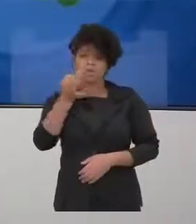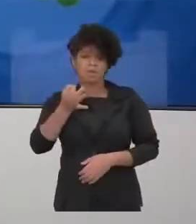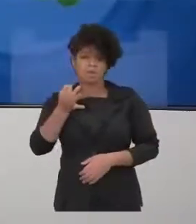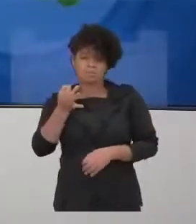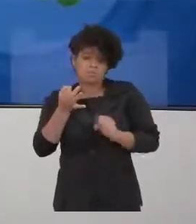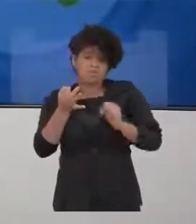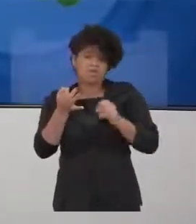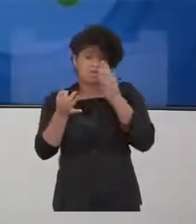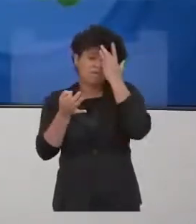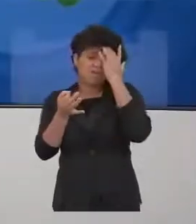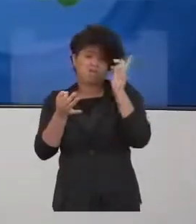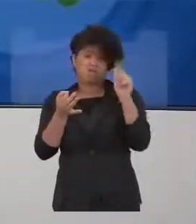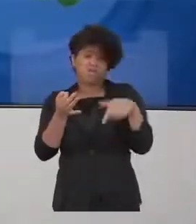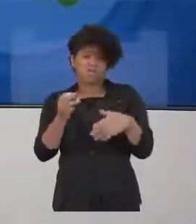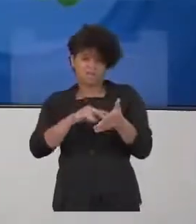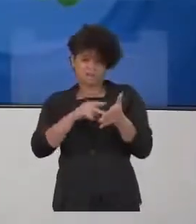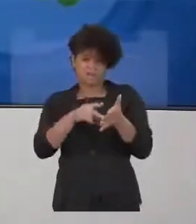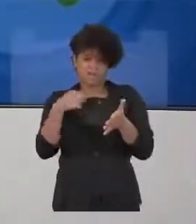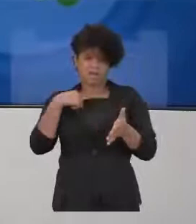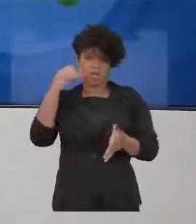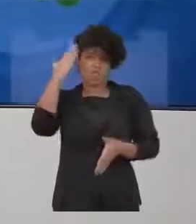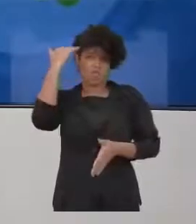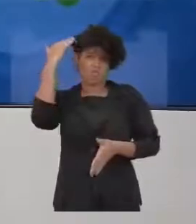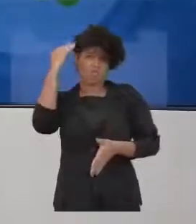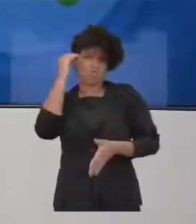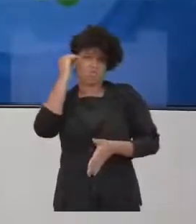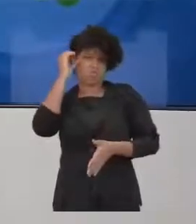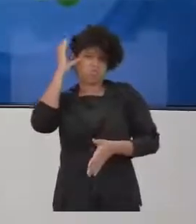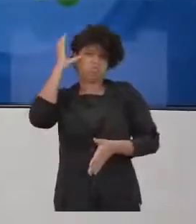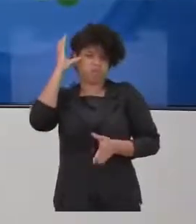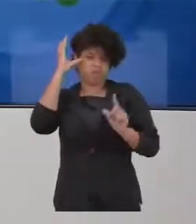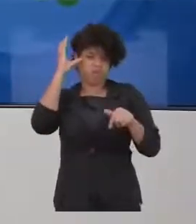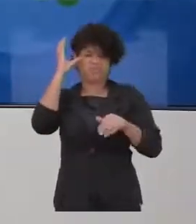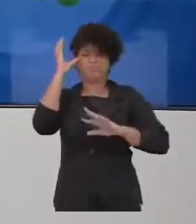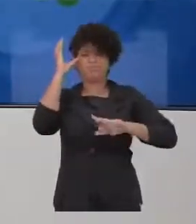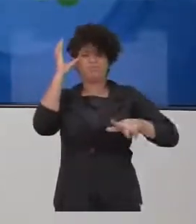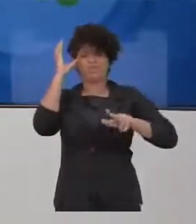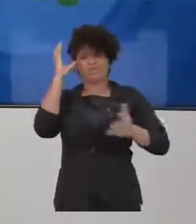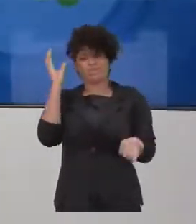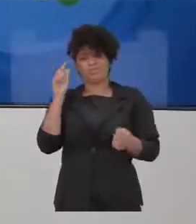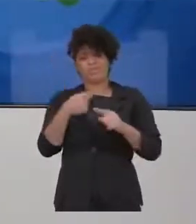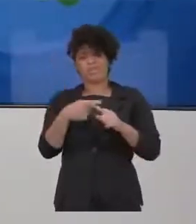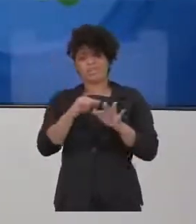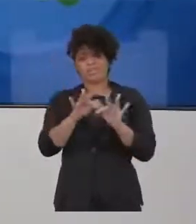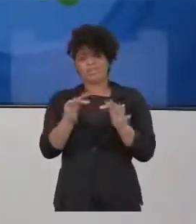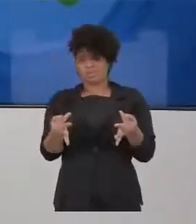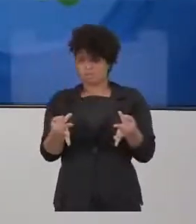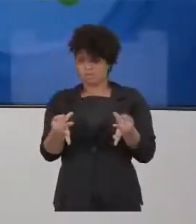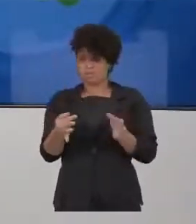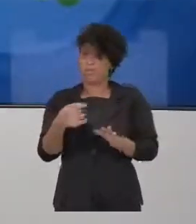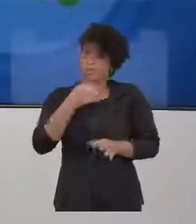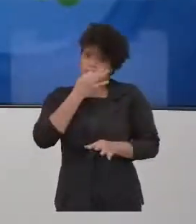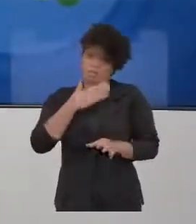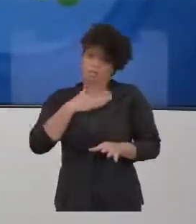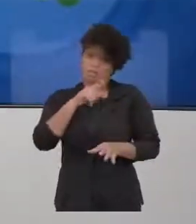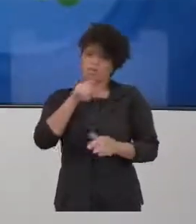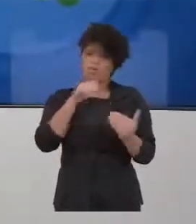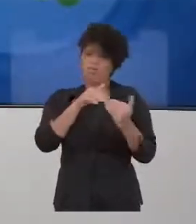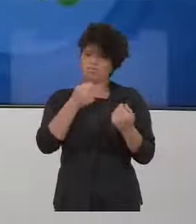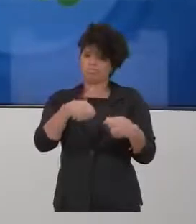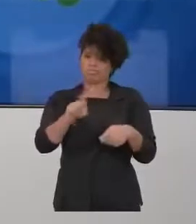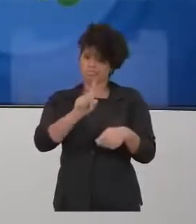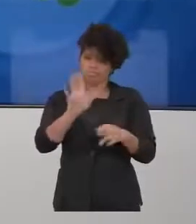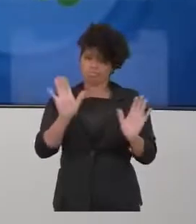Então, é um nível de conhecimento muito baixo. E olha, você não precisa concordar comigo, tá bom? Tá. Não precisa concordar comigo. Mas olha só, deixa eu explicar para